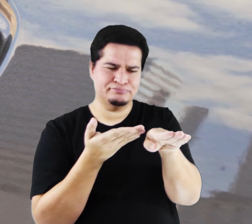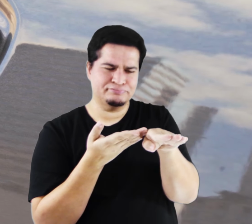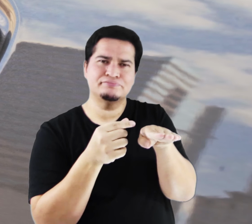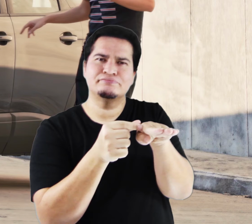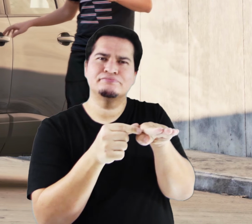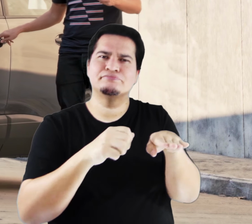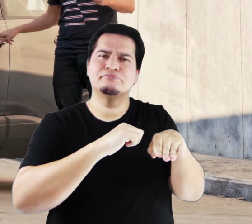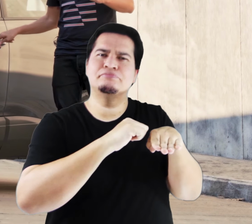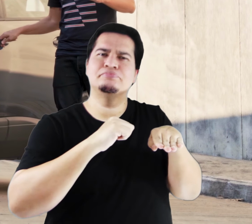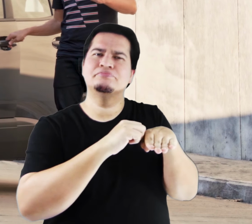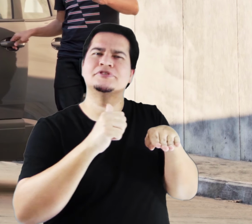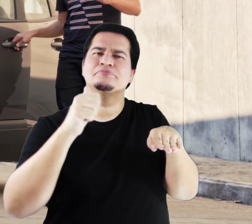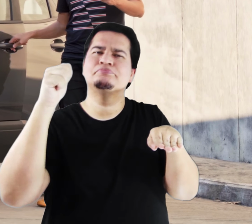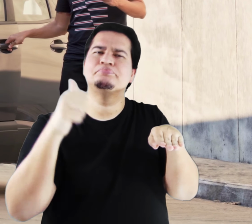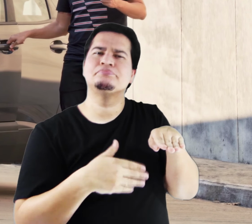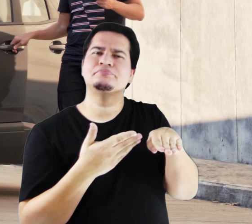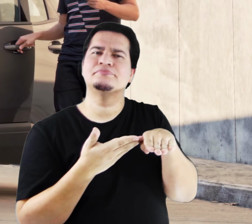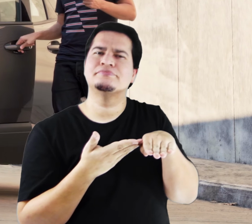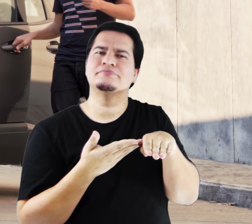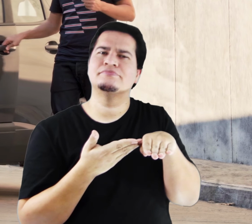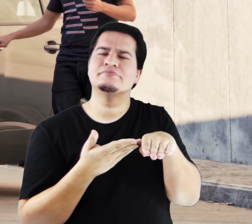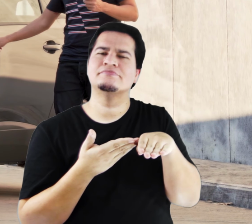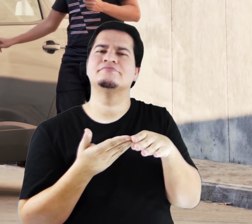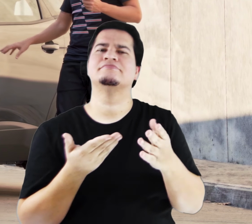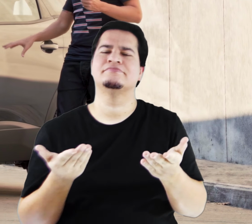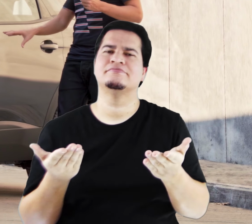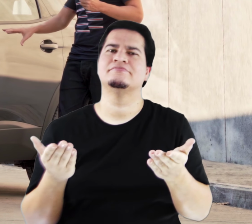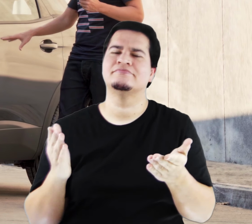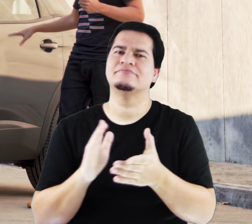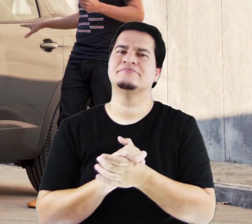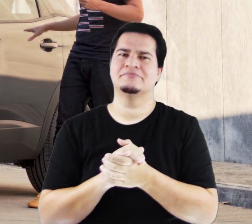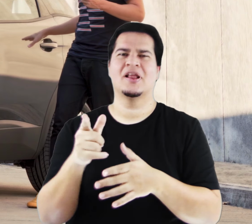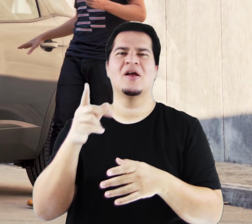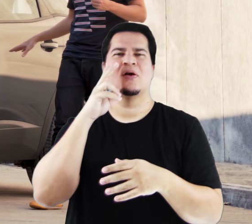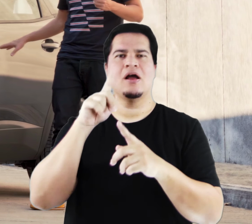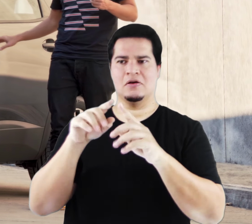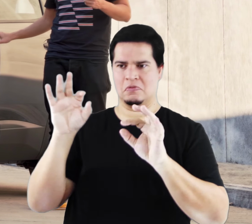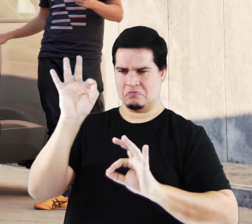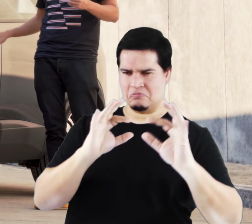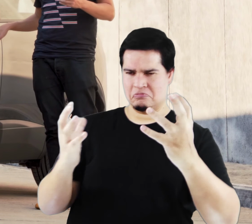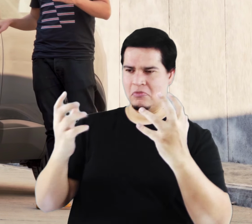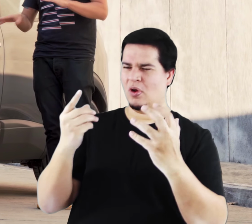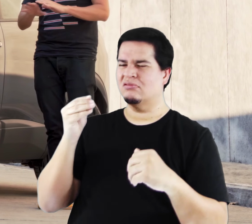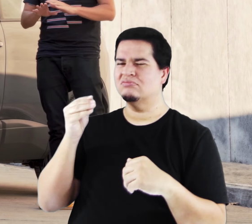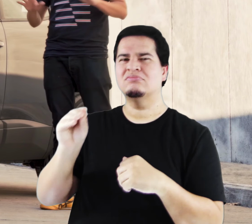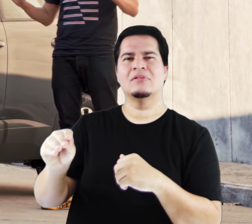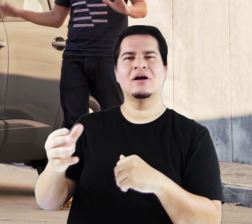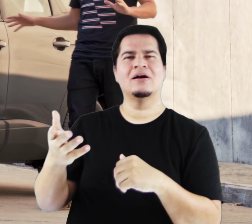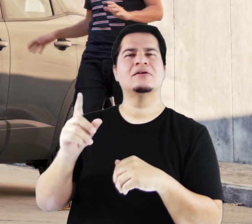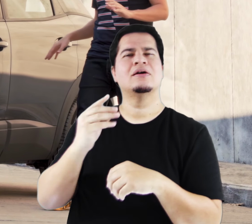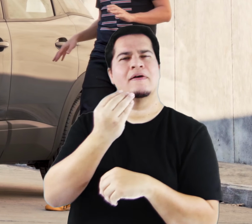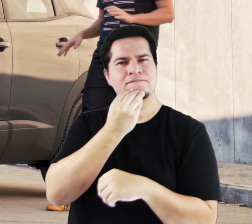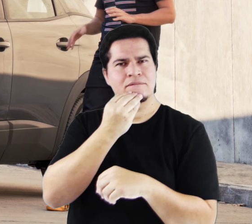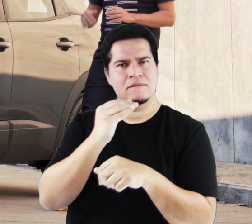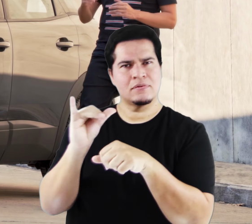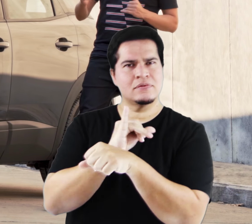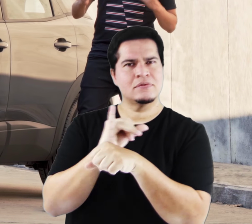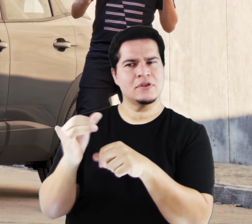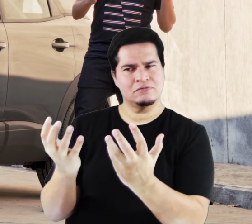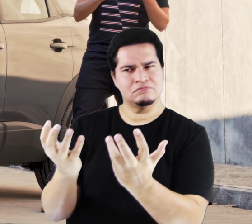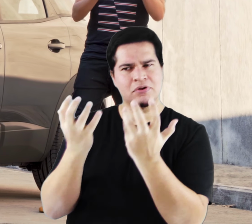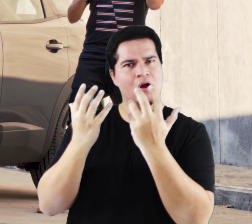uma maçaneta tão convencional e quase aleatoriamente perdida aqui na porta, um veículo desse nível de design, né?